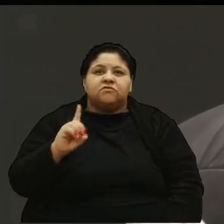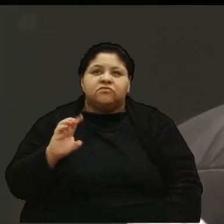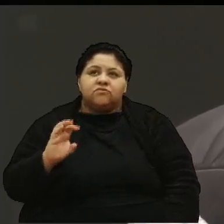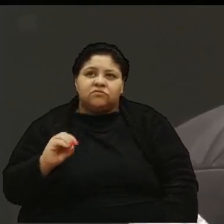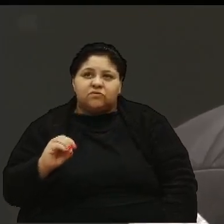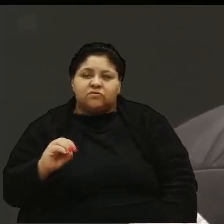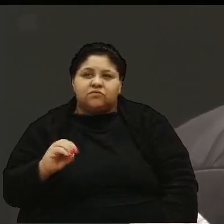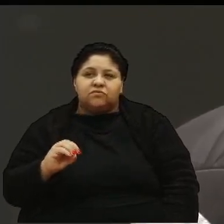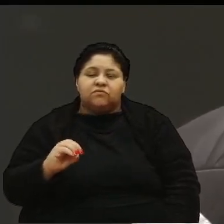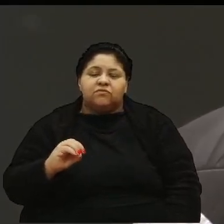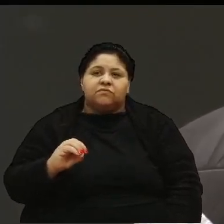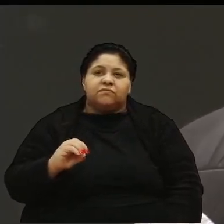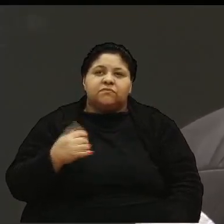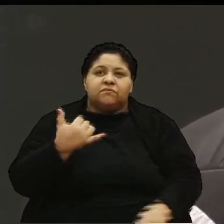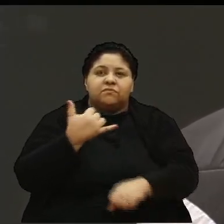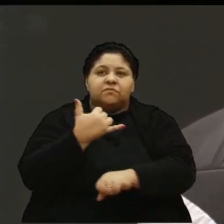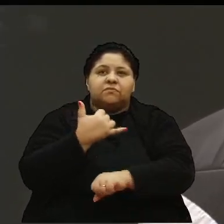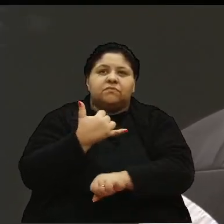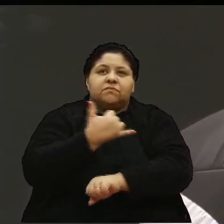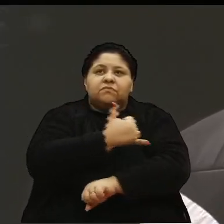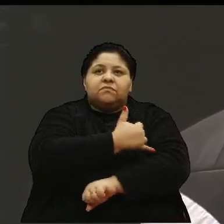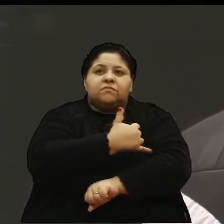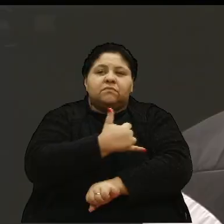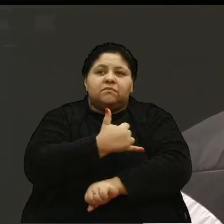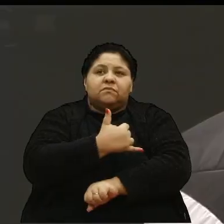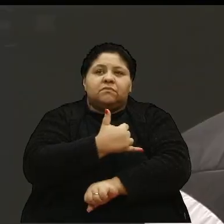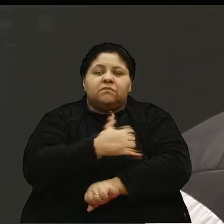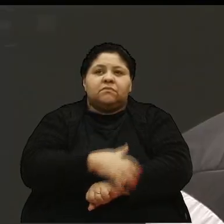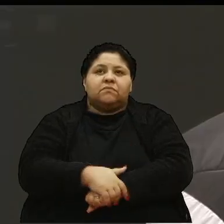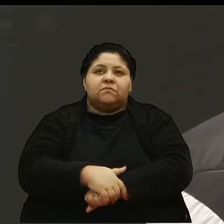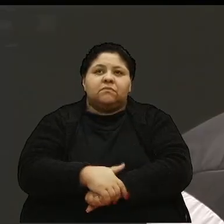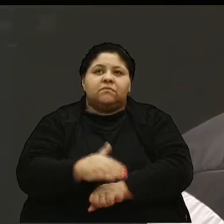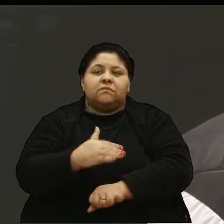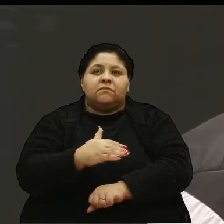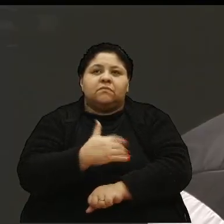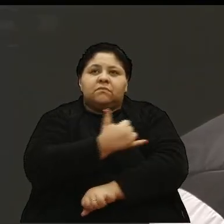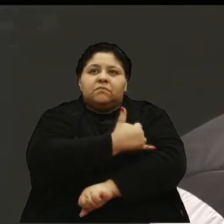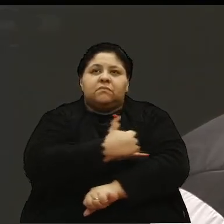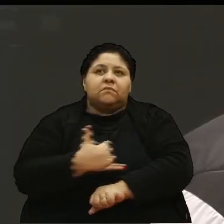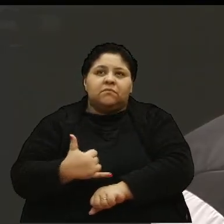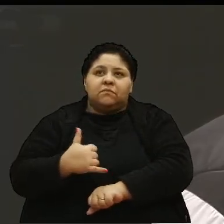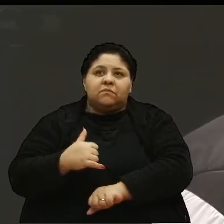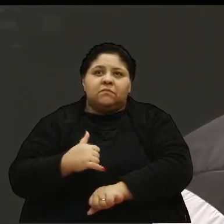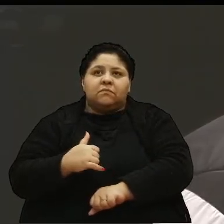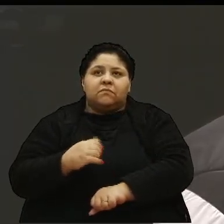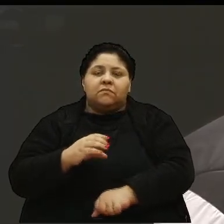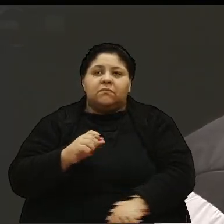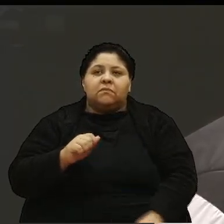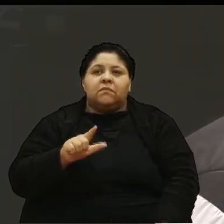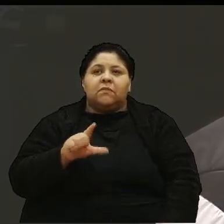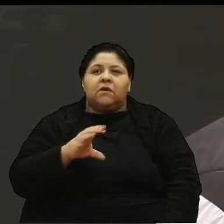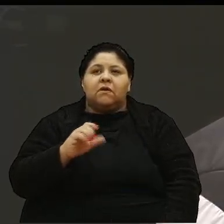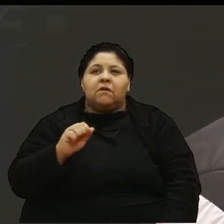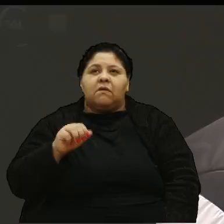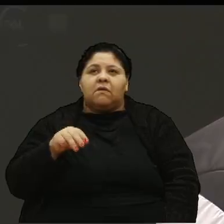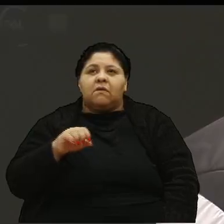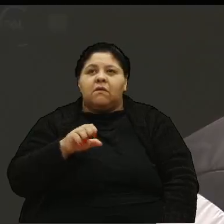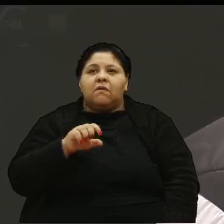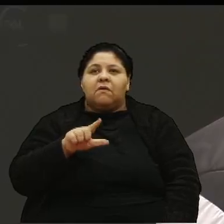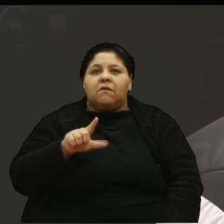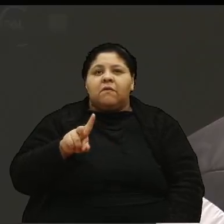pelo passamento da companheira esposa do ex-deputado Raul Carrion, Elvira